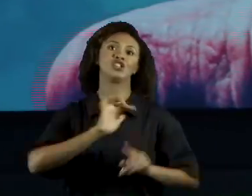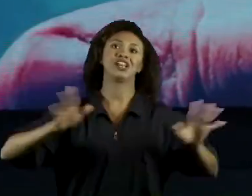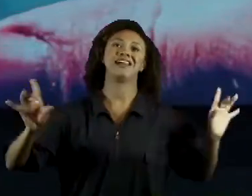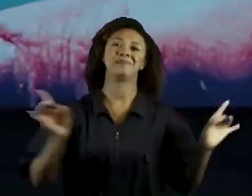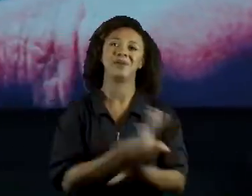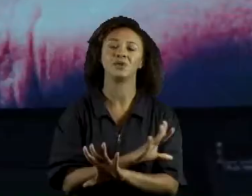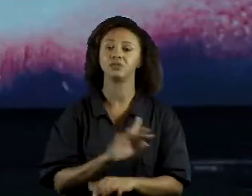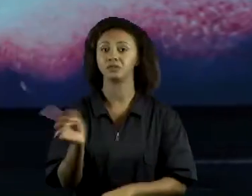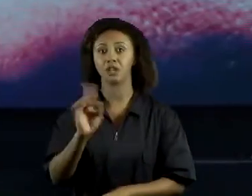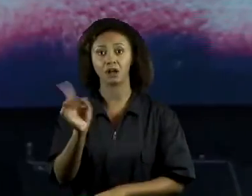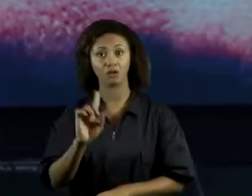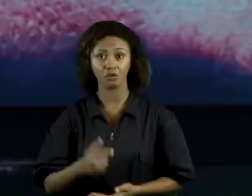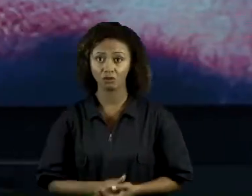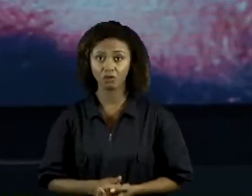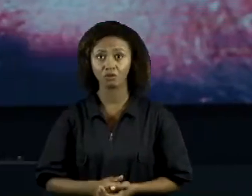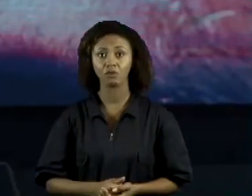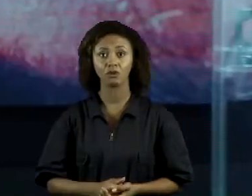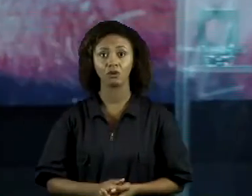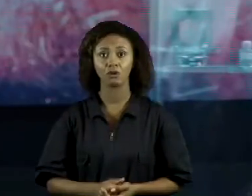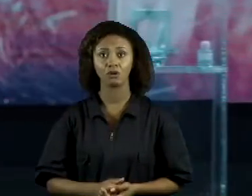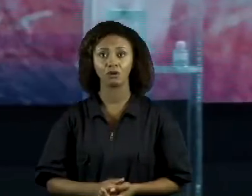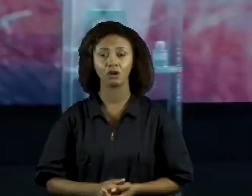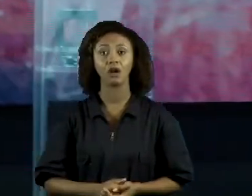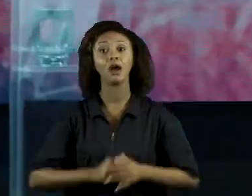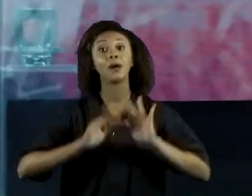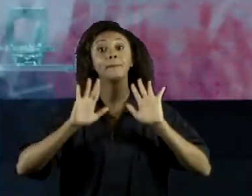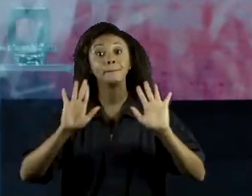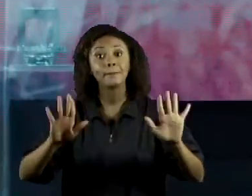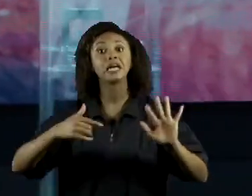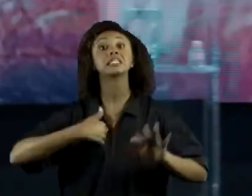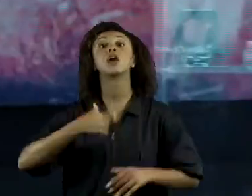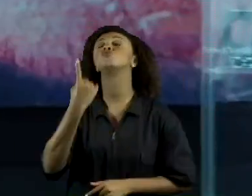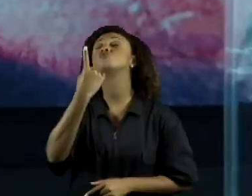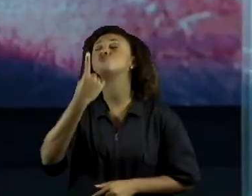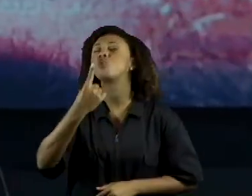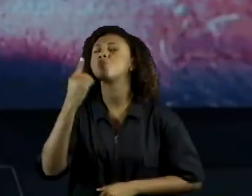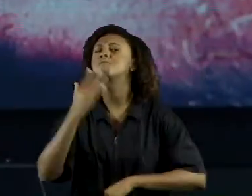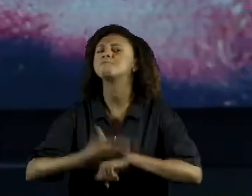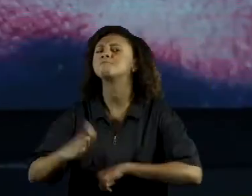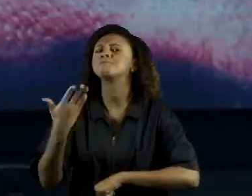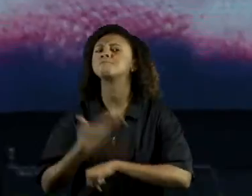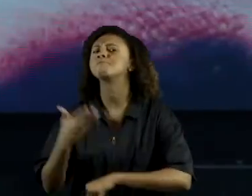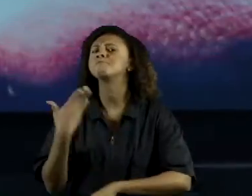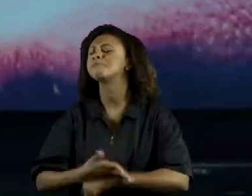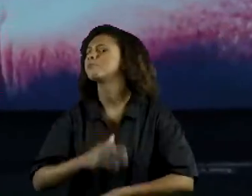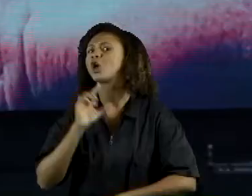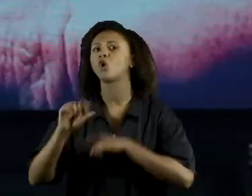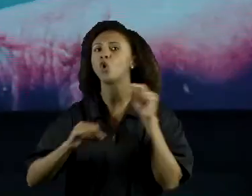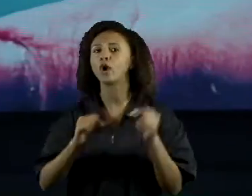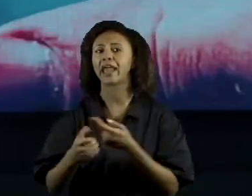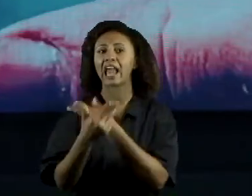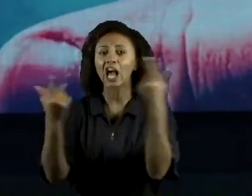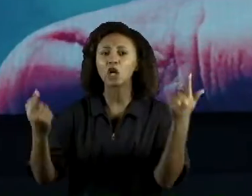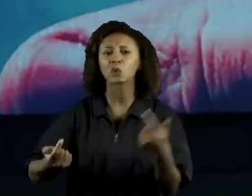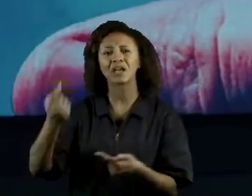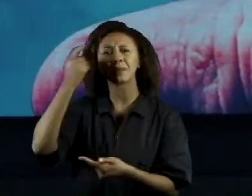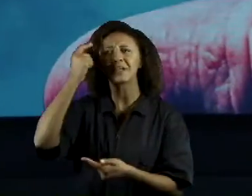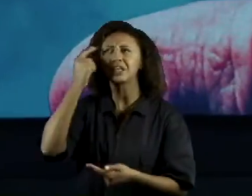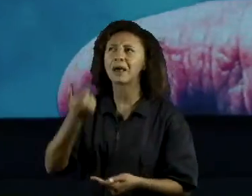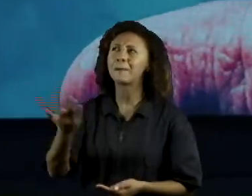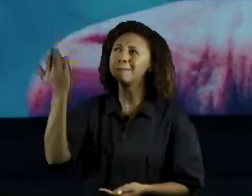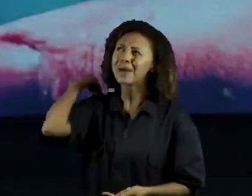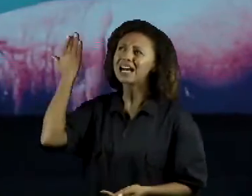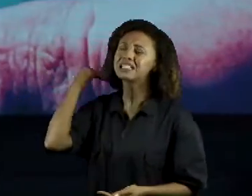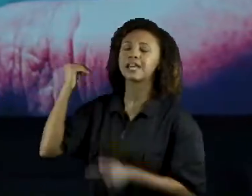diz, mas uma coisa eu faço, esquecendo-me para essas coisas que para trás ficam e avançando para as que diante de mim estão,